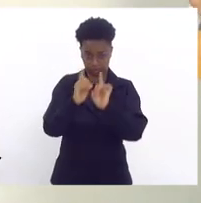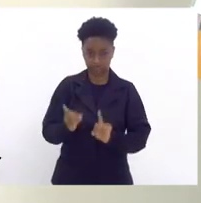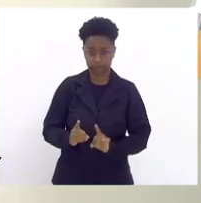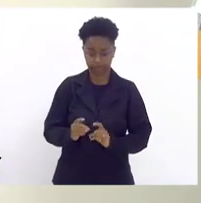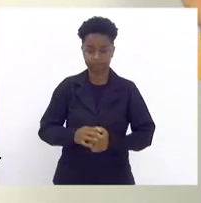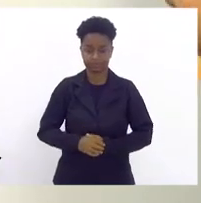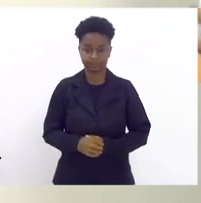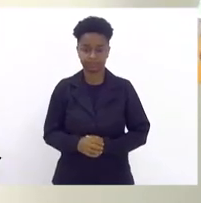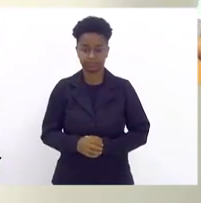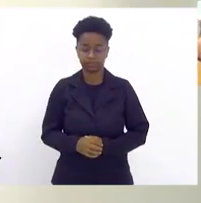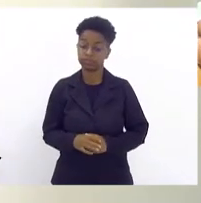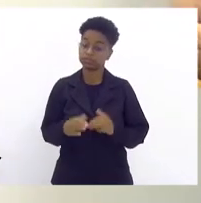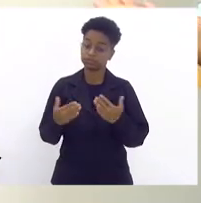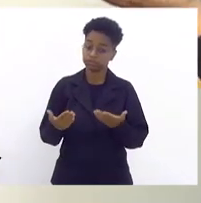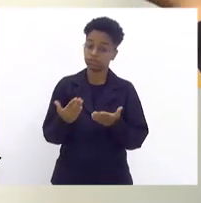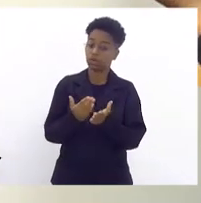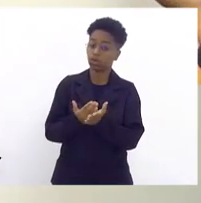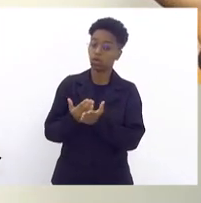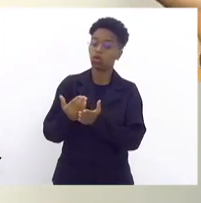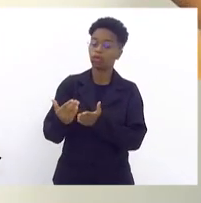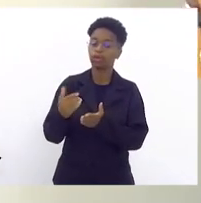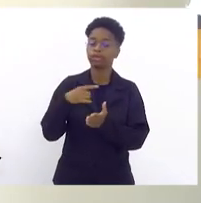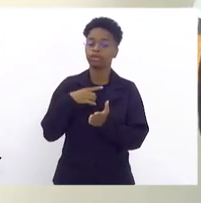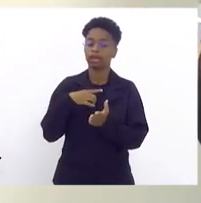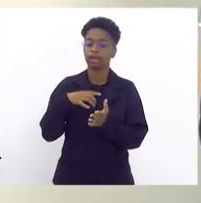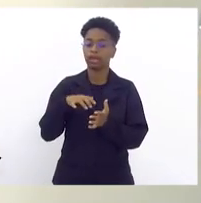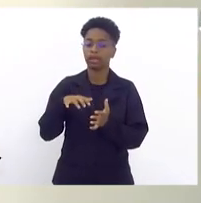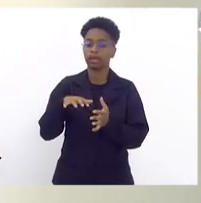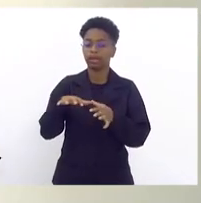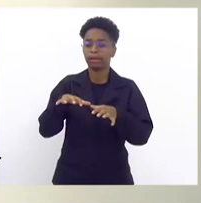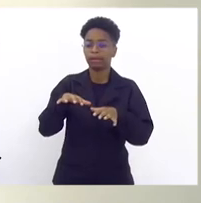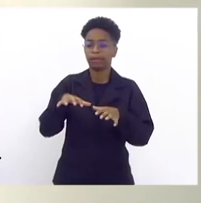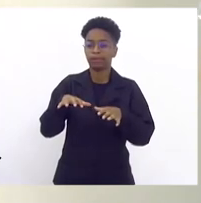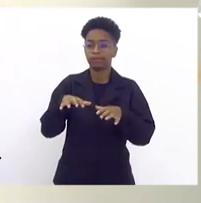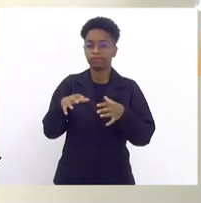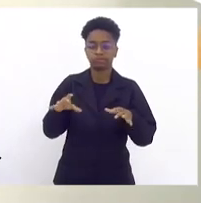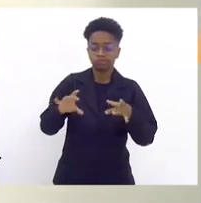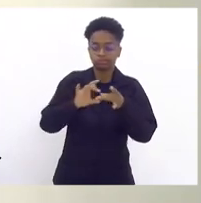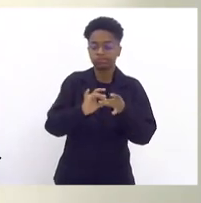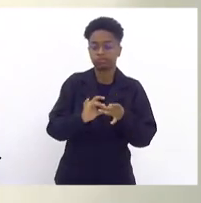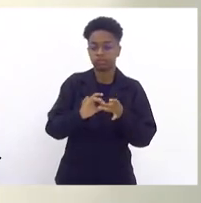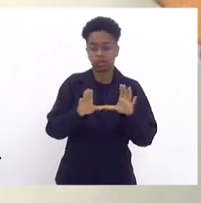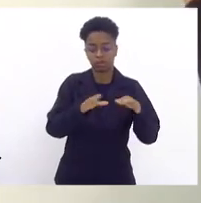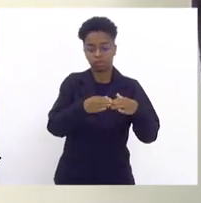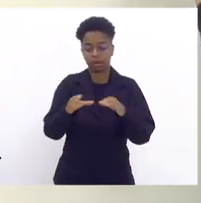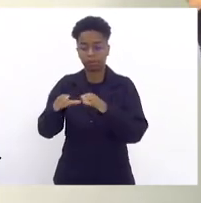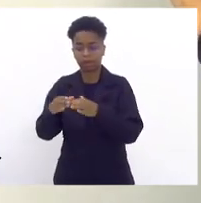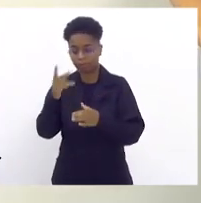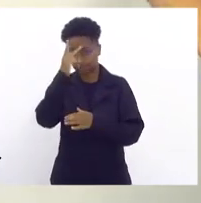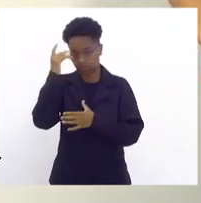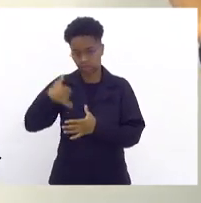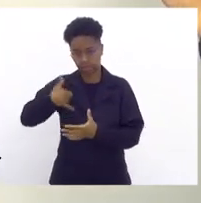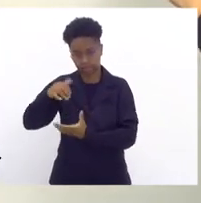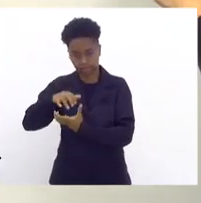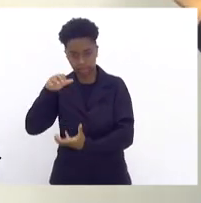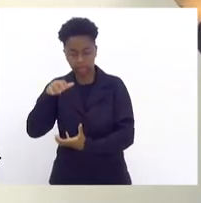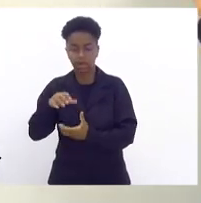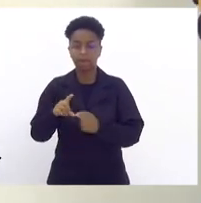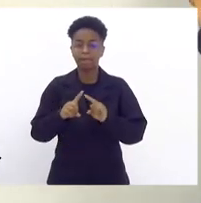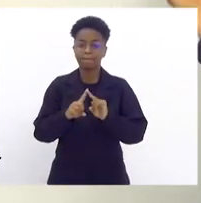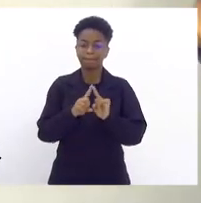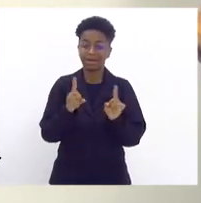ela inicialmente ela dividia atribuição com uma pessoa idosa mas é tudo que você